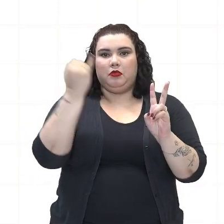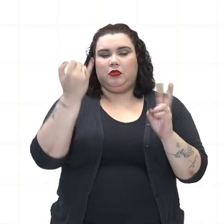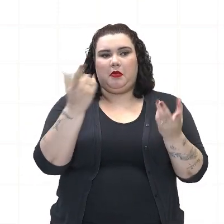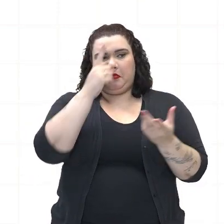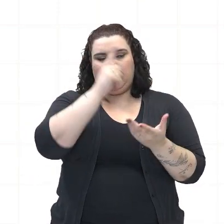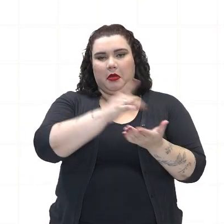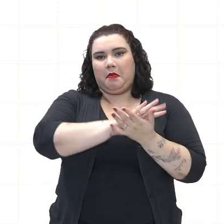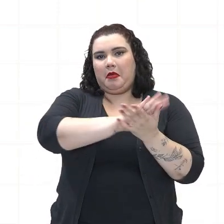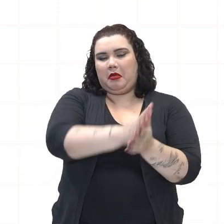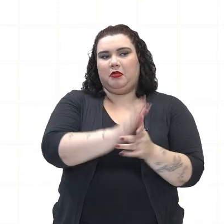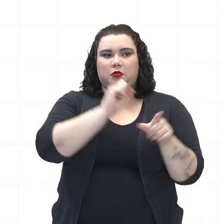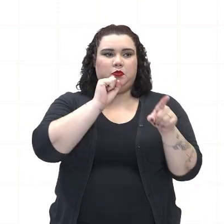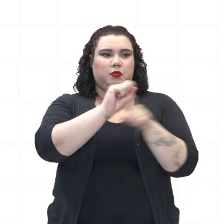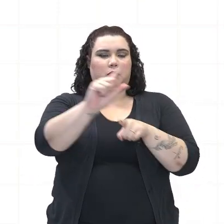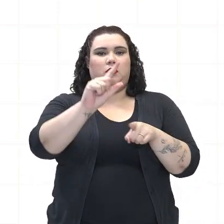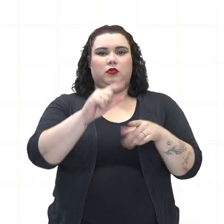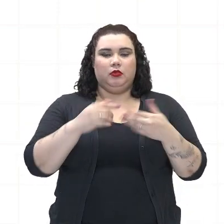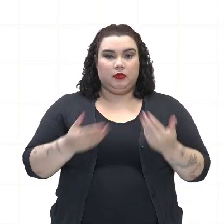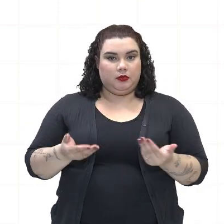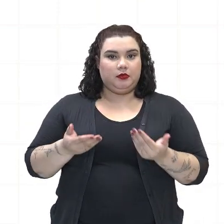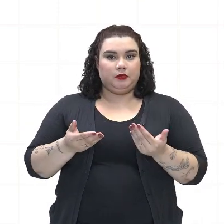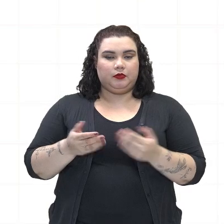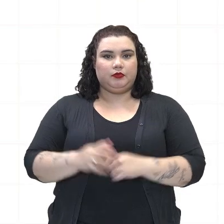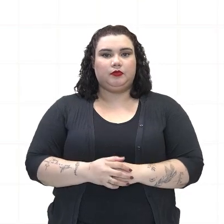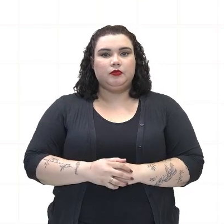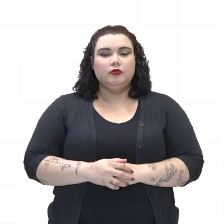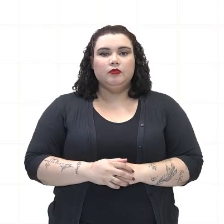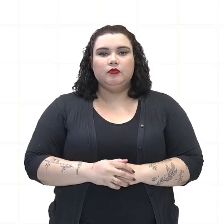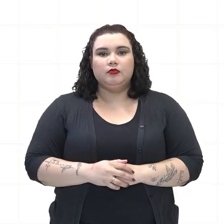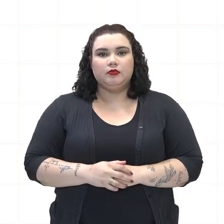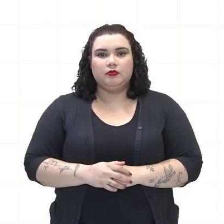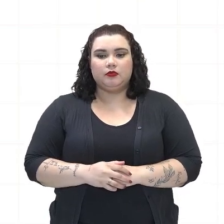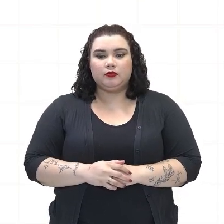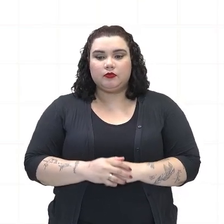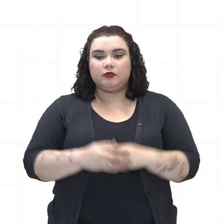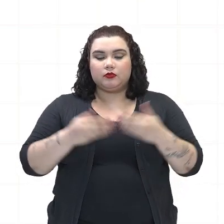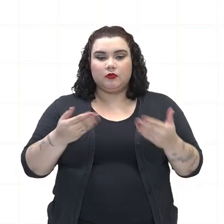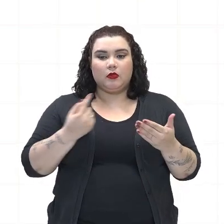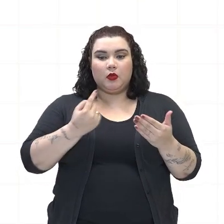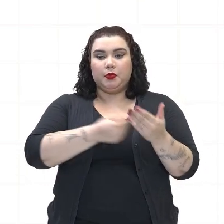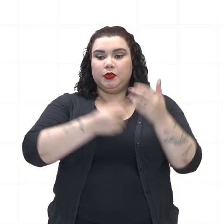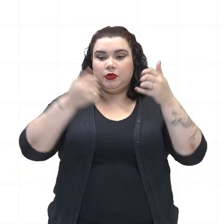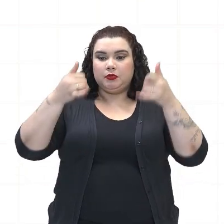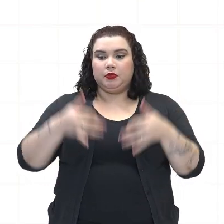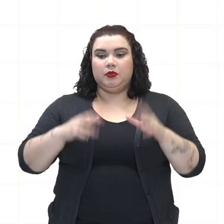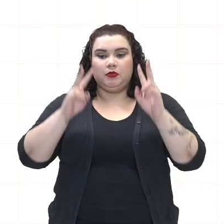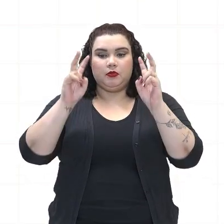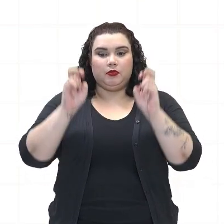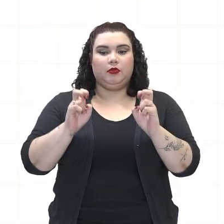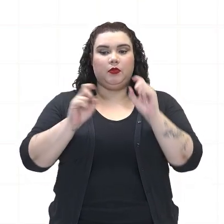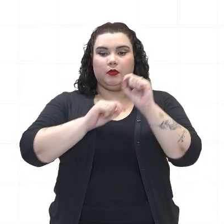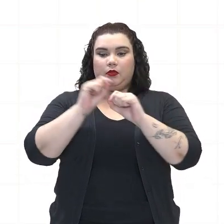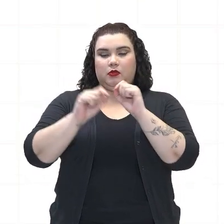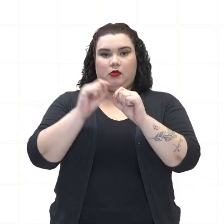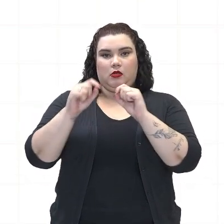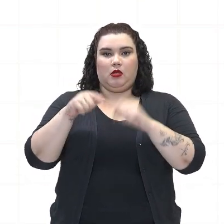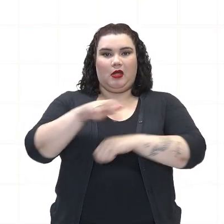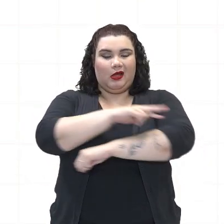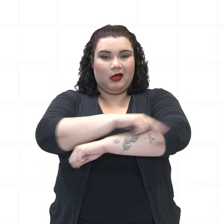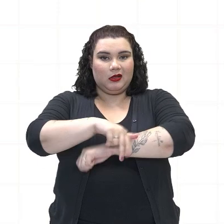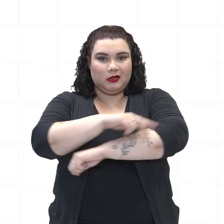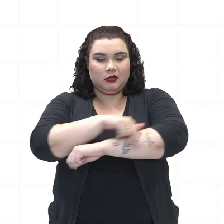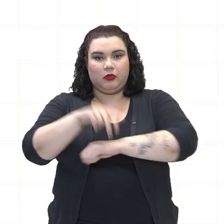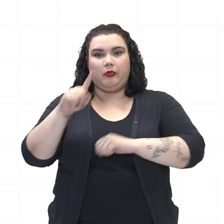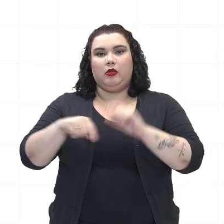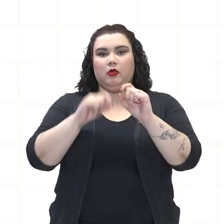matar, sai daqui, taca bomba, enfim, manda embora, né? Quando a gente fala de racismo, a gente está falando exatamente desse tipo de origem, né?